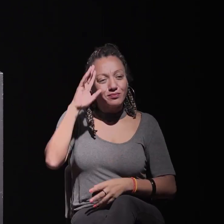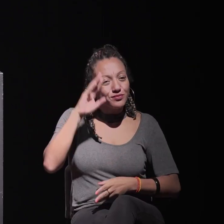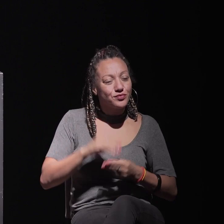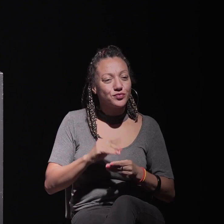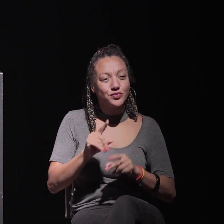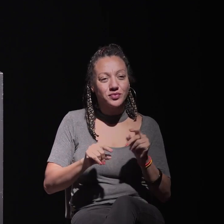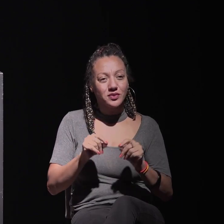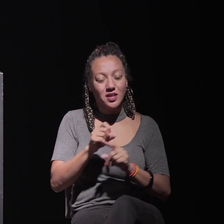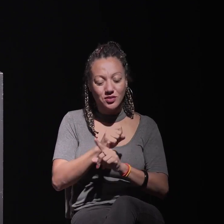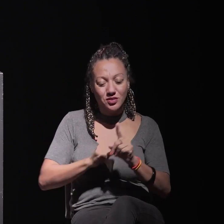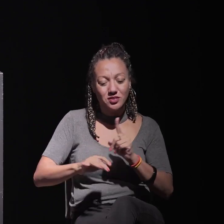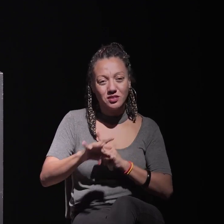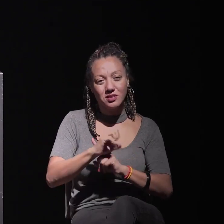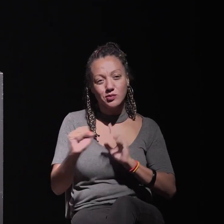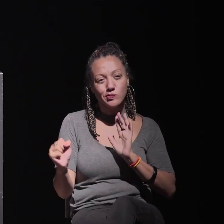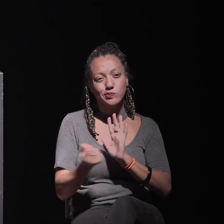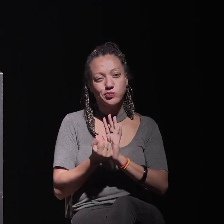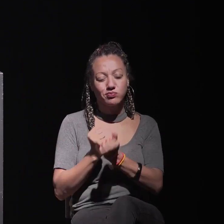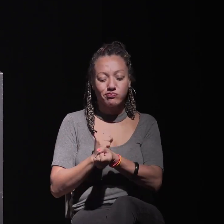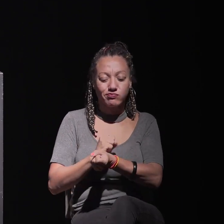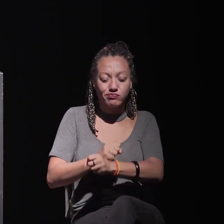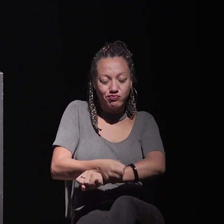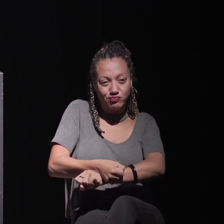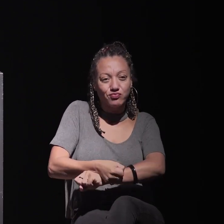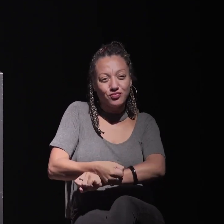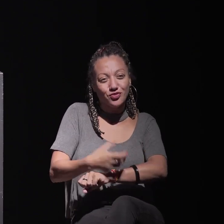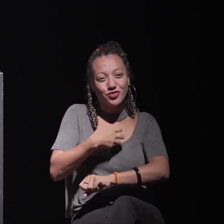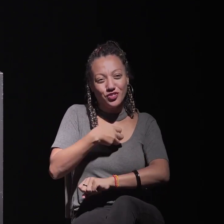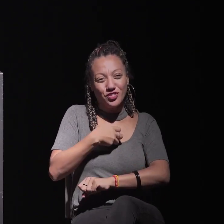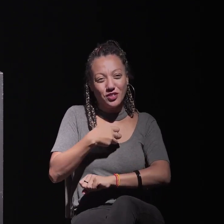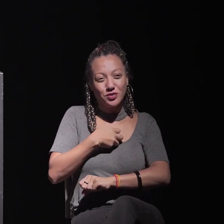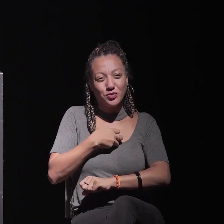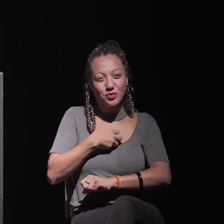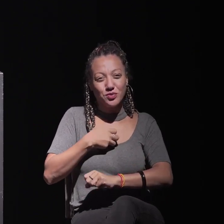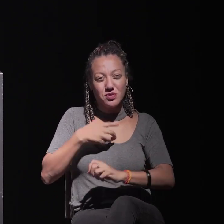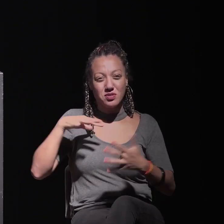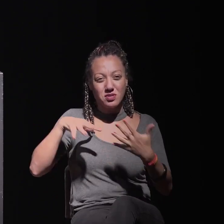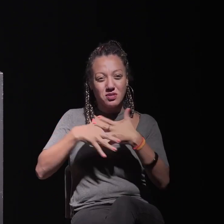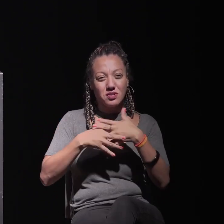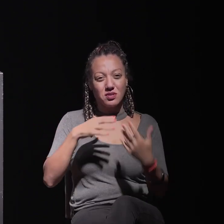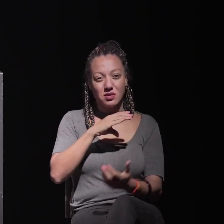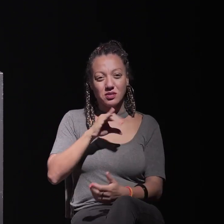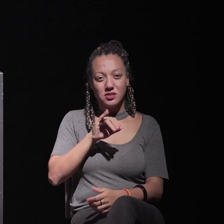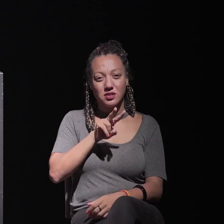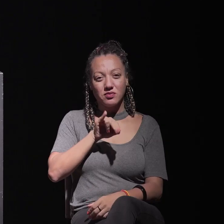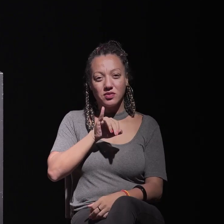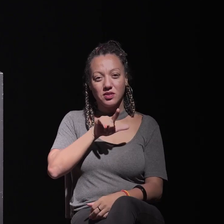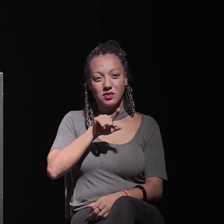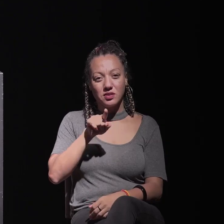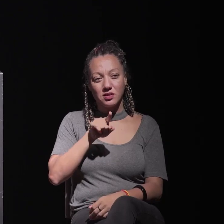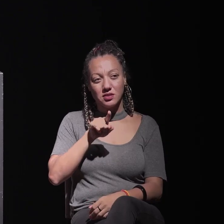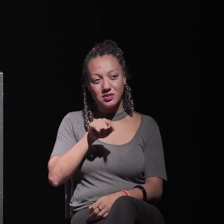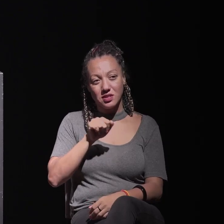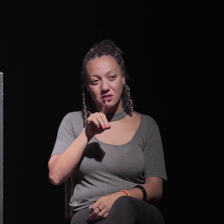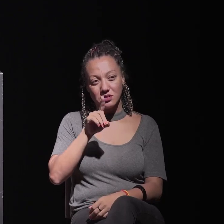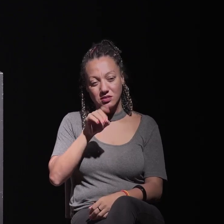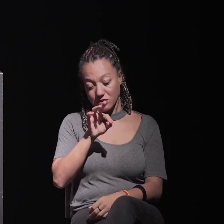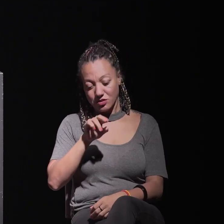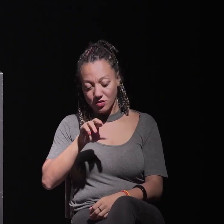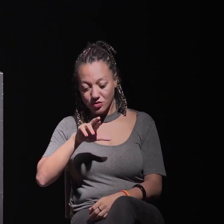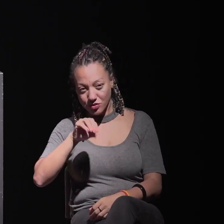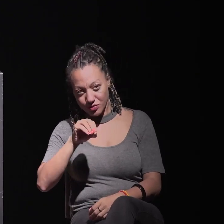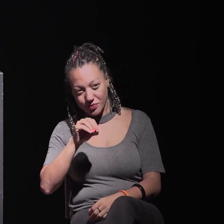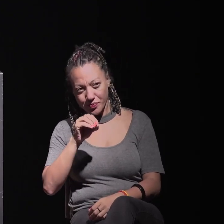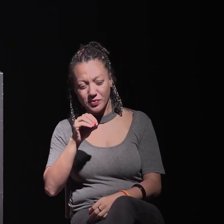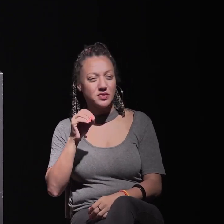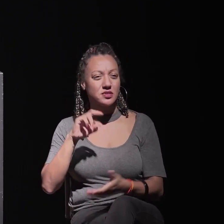sociedade marcada pela escravidão como modo civilizatório, né? Isso quer dizer que a gente se constituiu enquanto nação a partir da lógica de que um grupo social